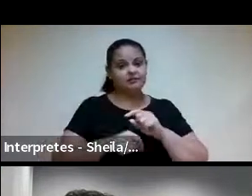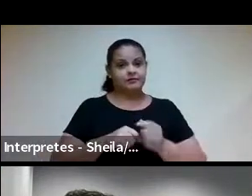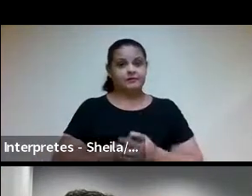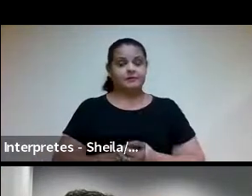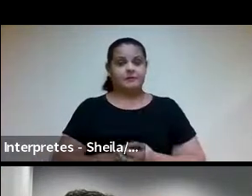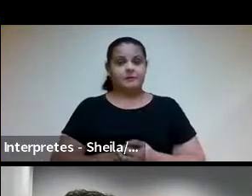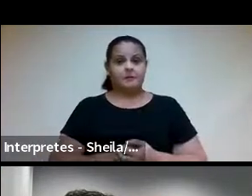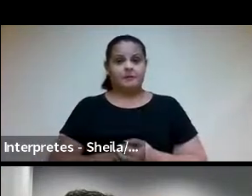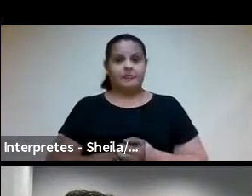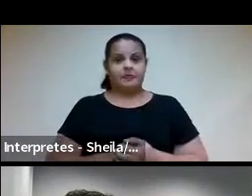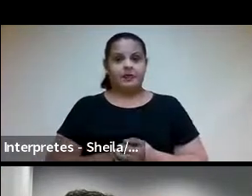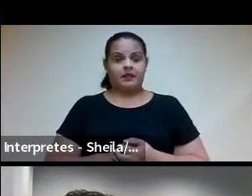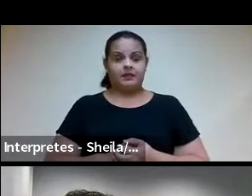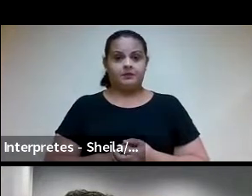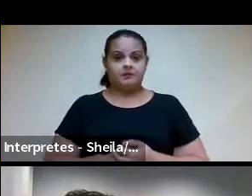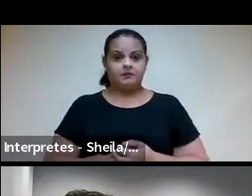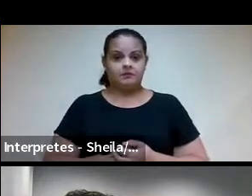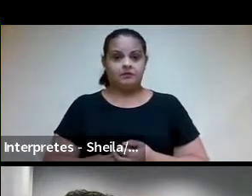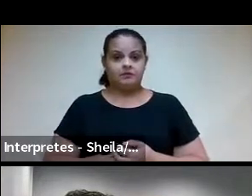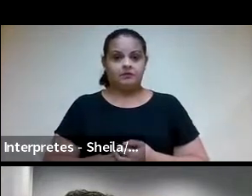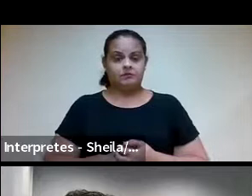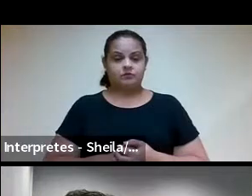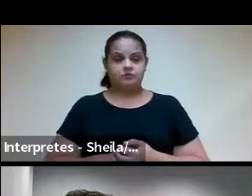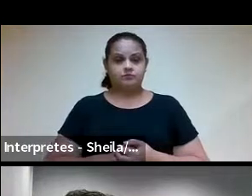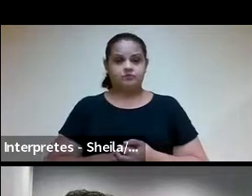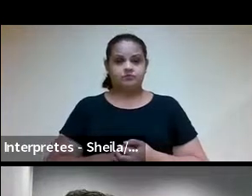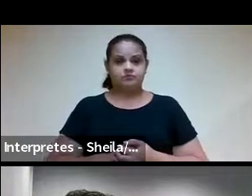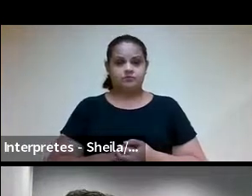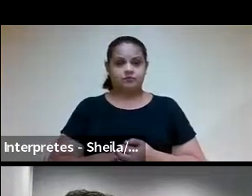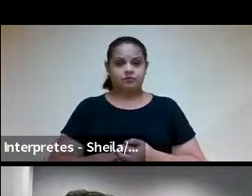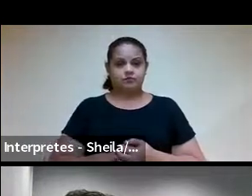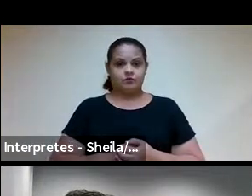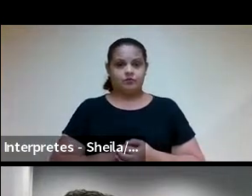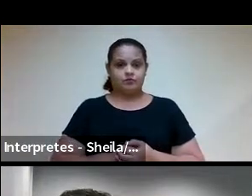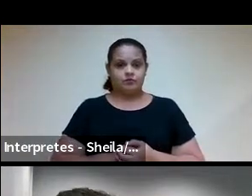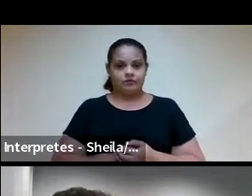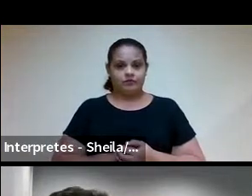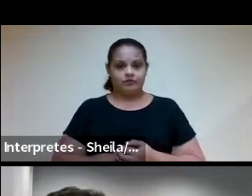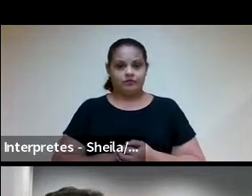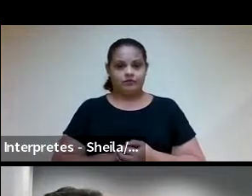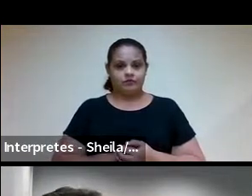matéria de fundo, diz respeito a